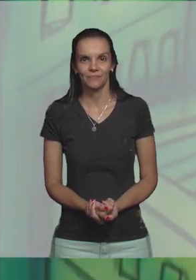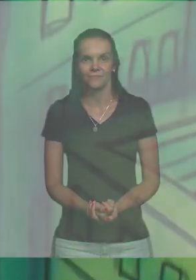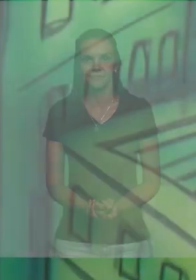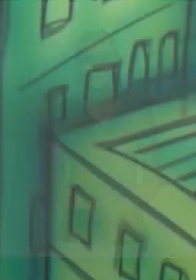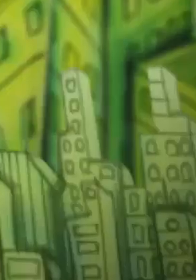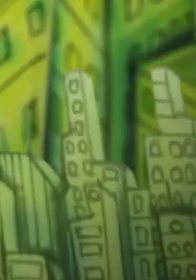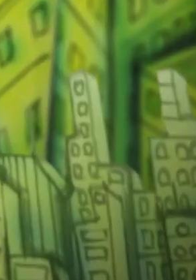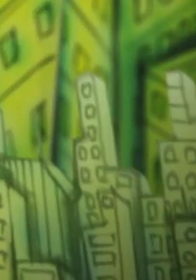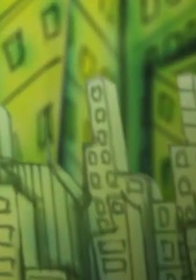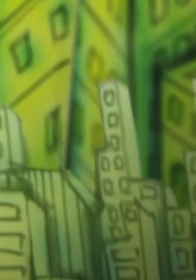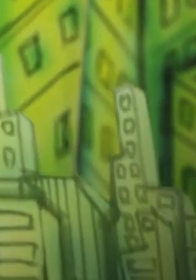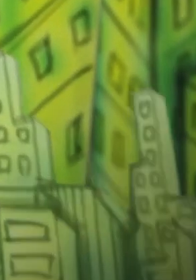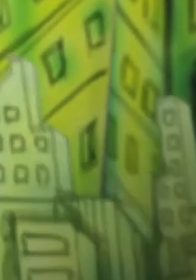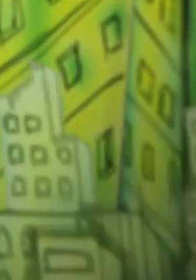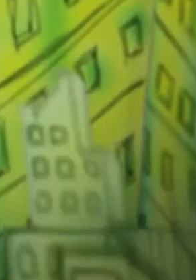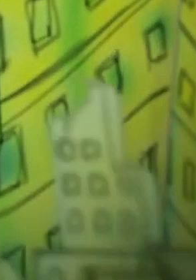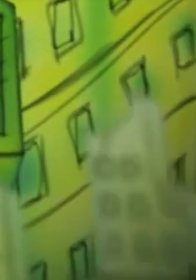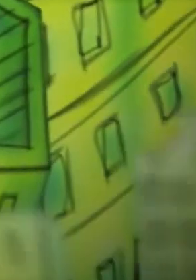breve.